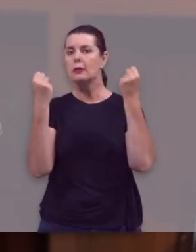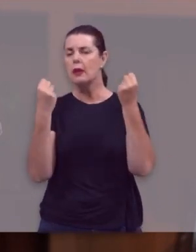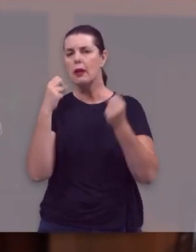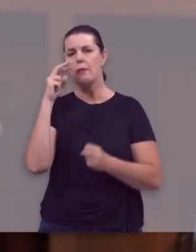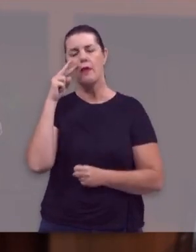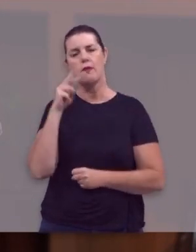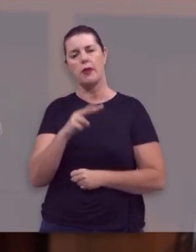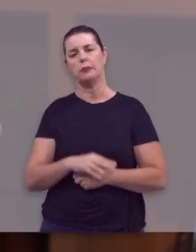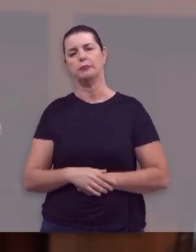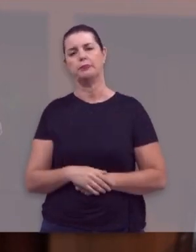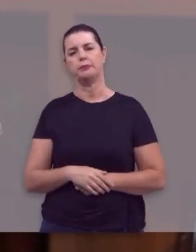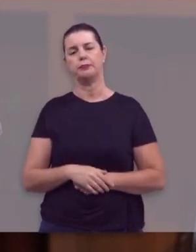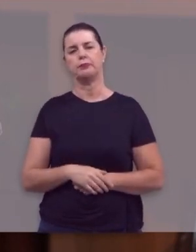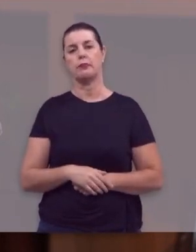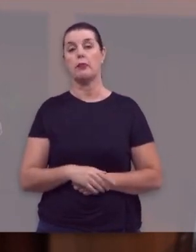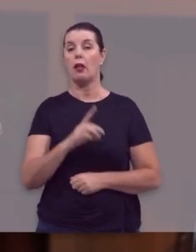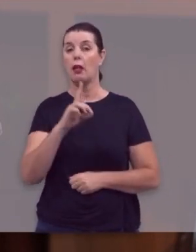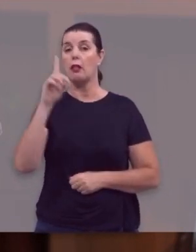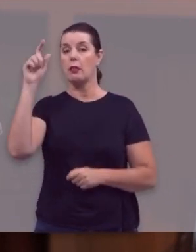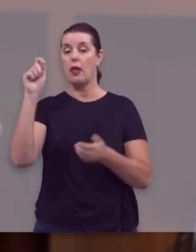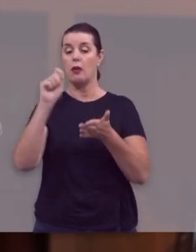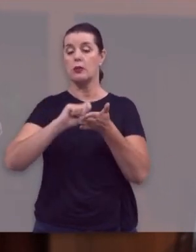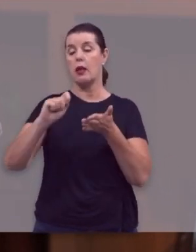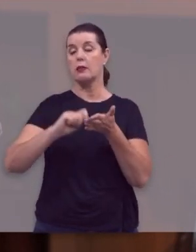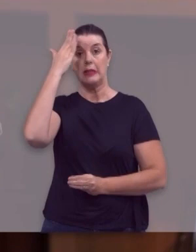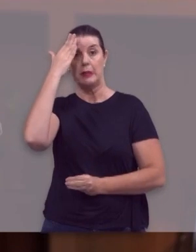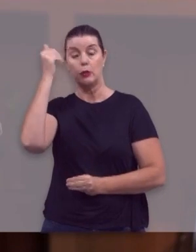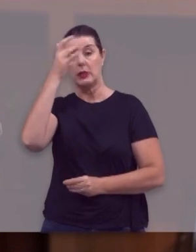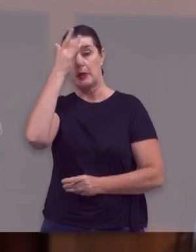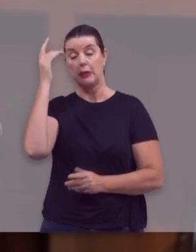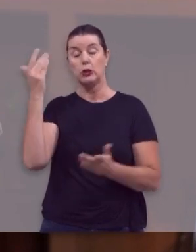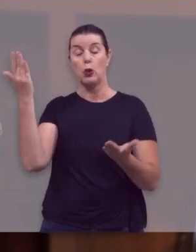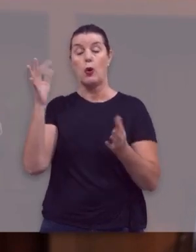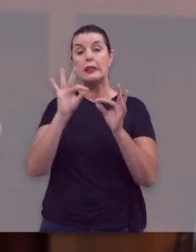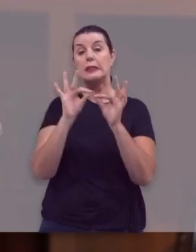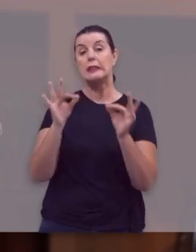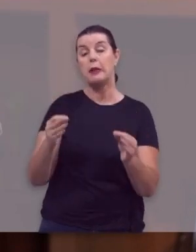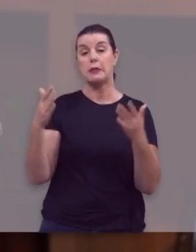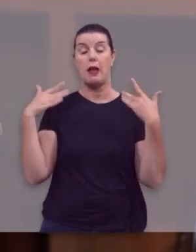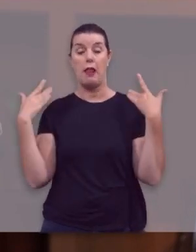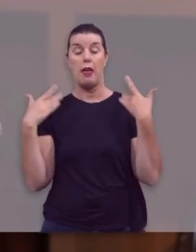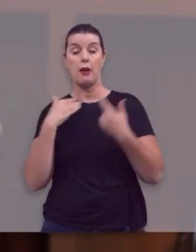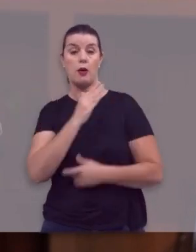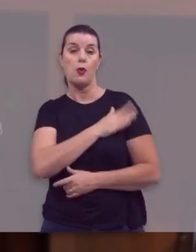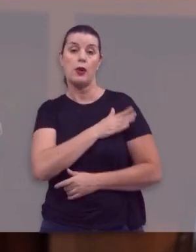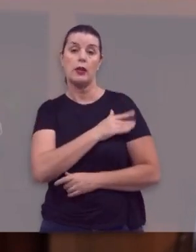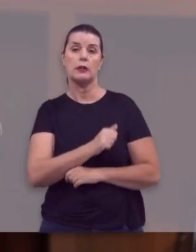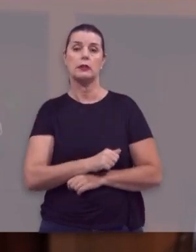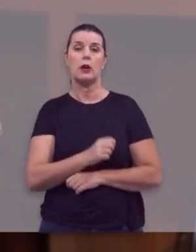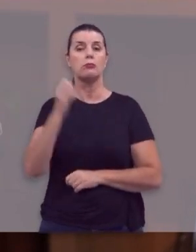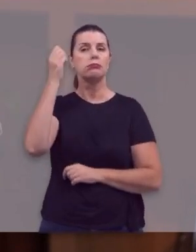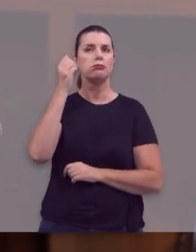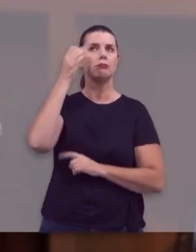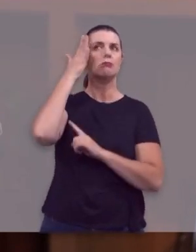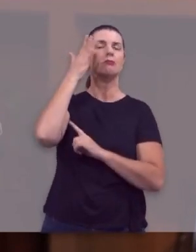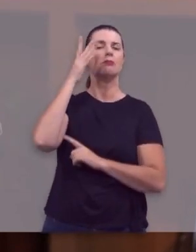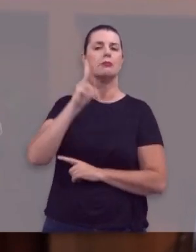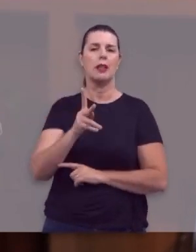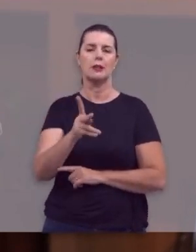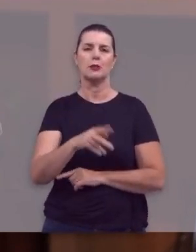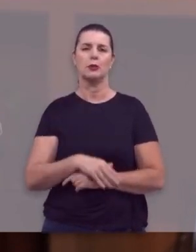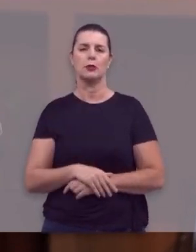Foi no dia 31 de outubro de 1517, quando o monge agostiniano Martinho Lutero fixou nas portas da igreja de Wittenberg,